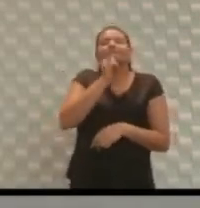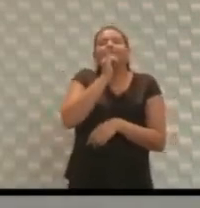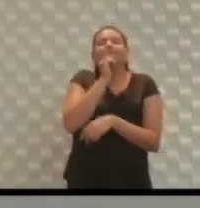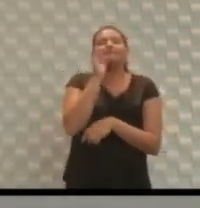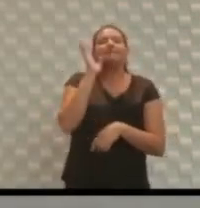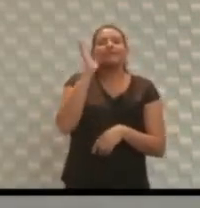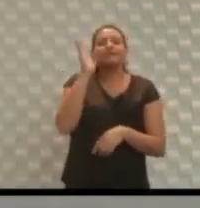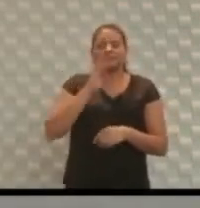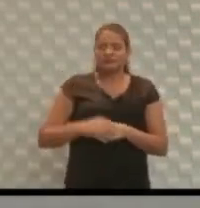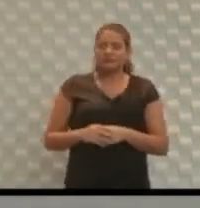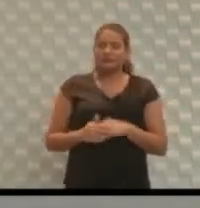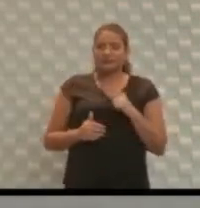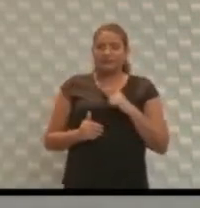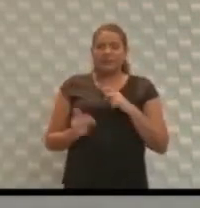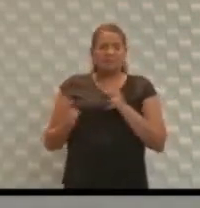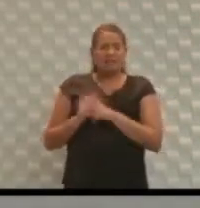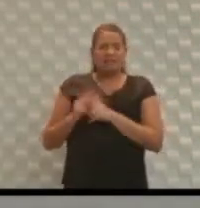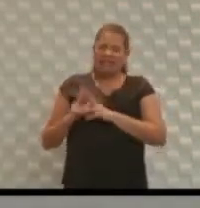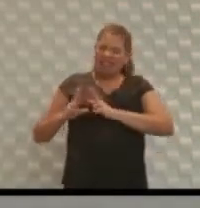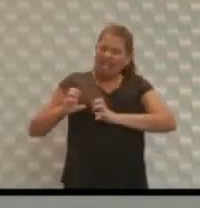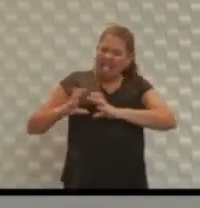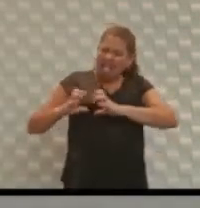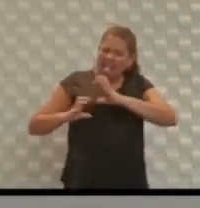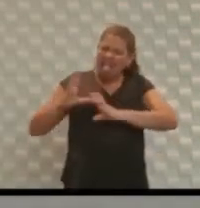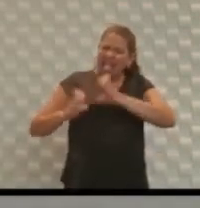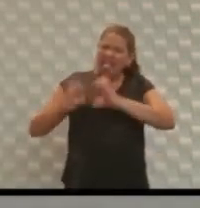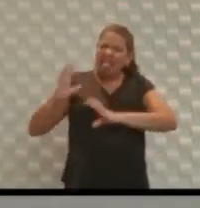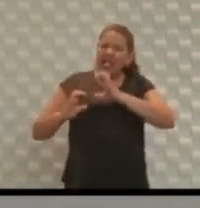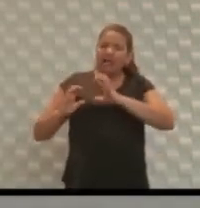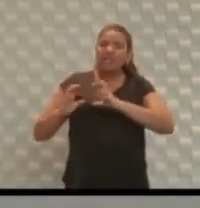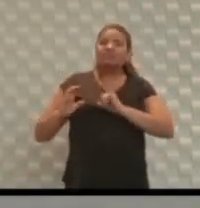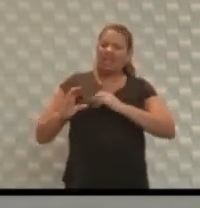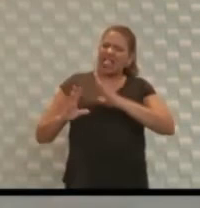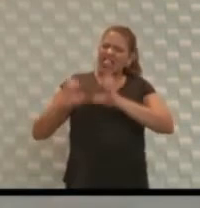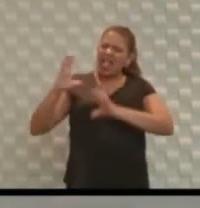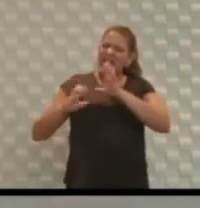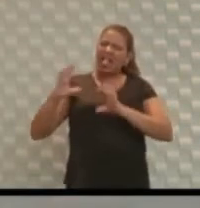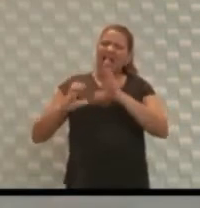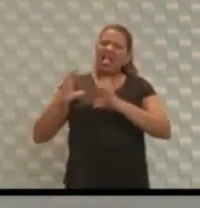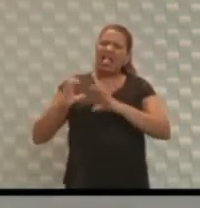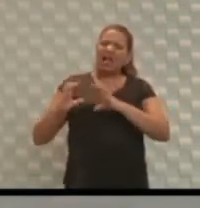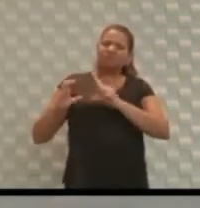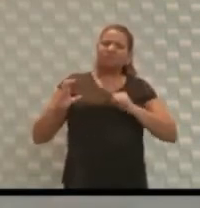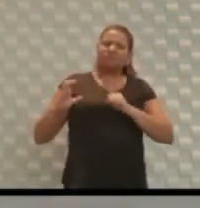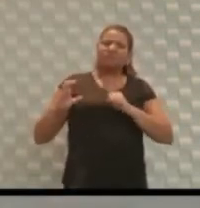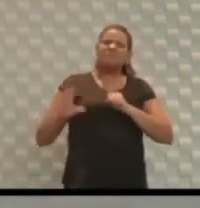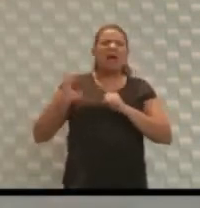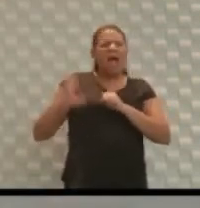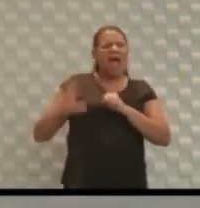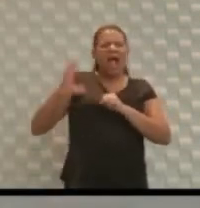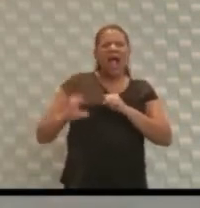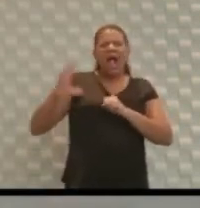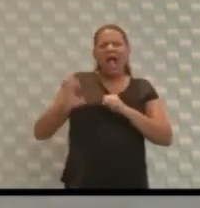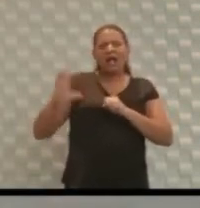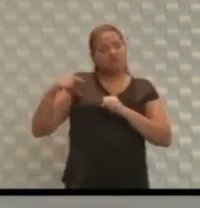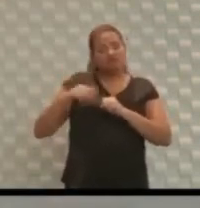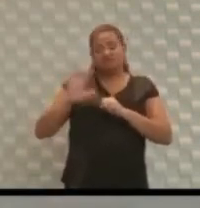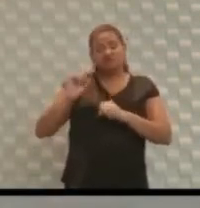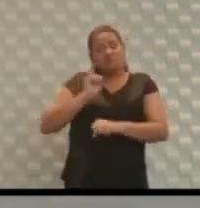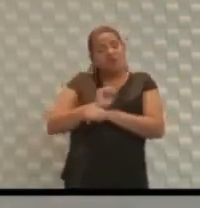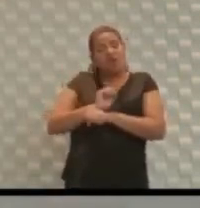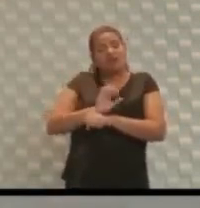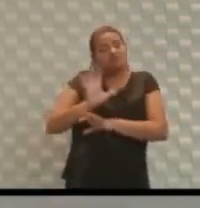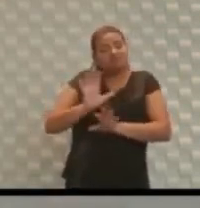muito, se o pau está comendo solto, você que tem que parar de brigar. Não fique esperando que o outro pare. Porque